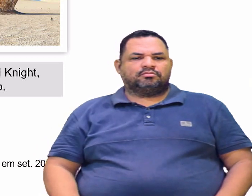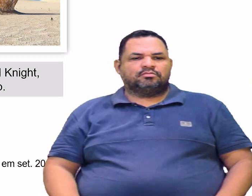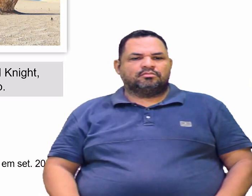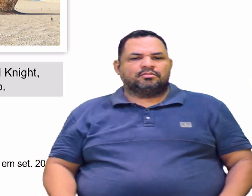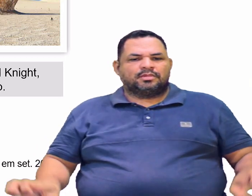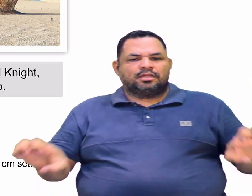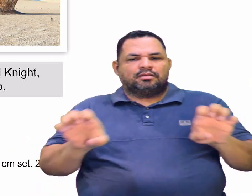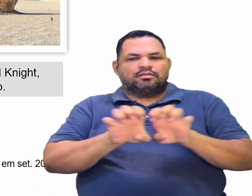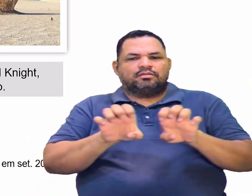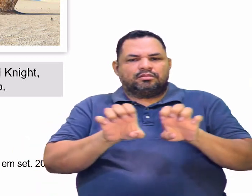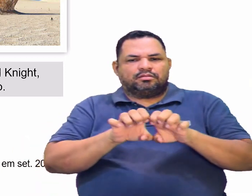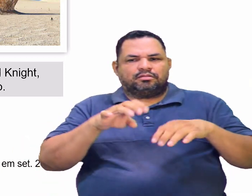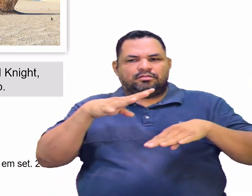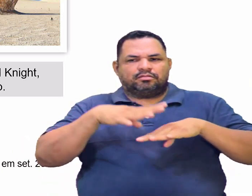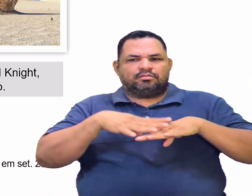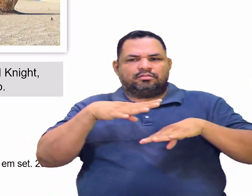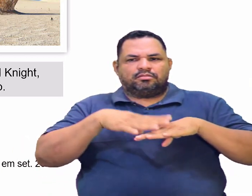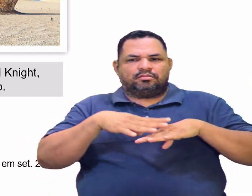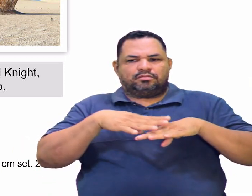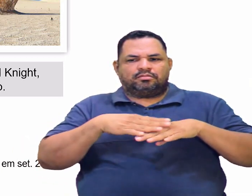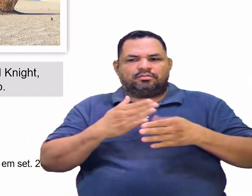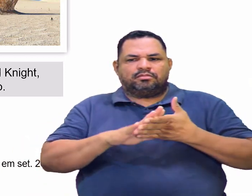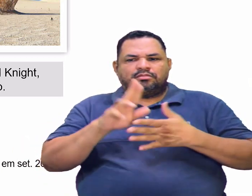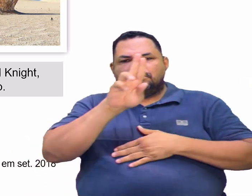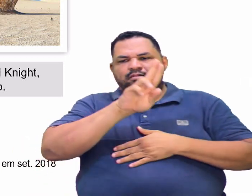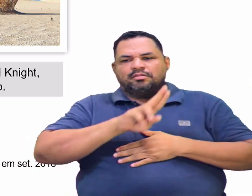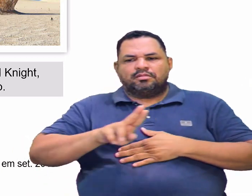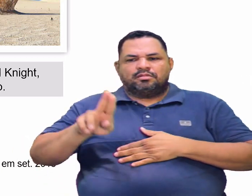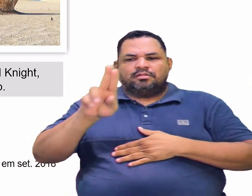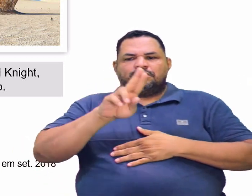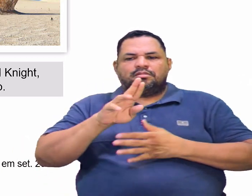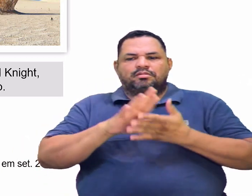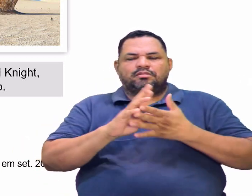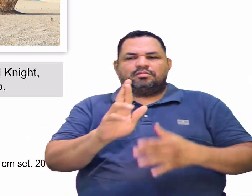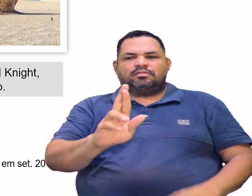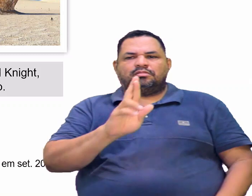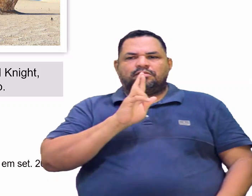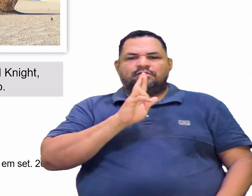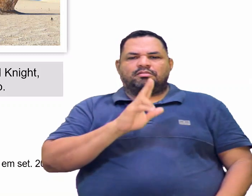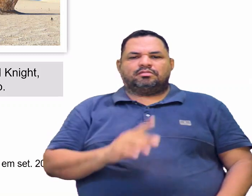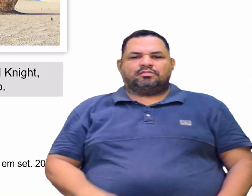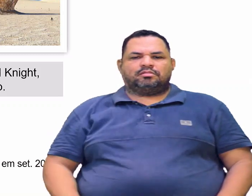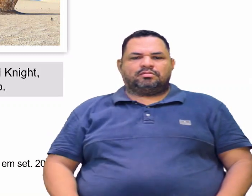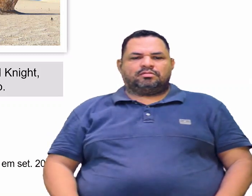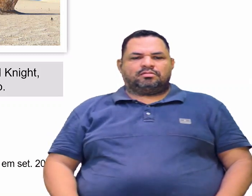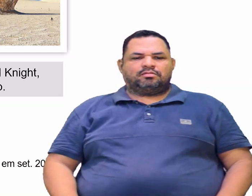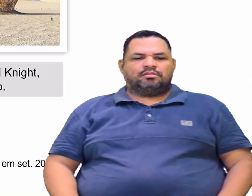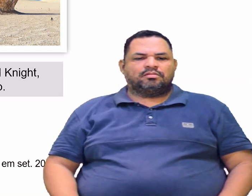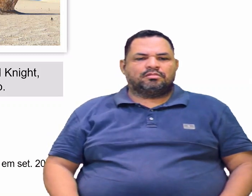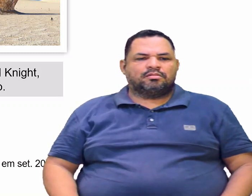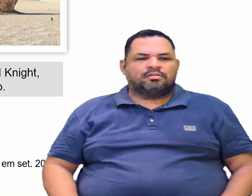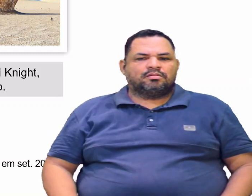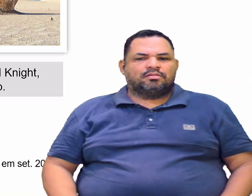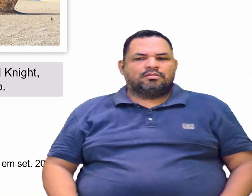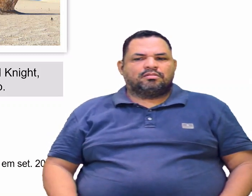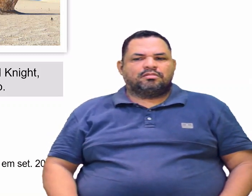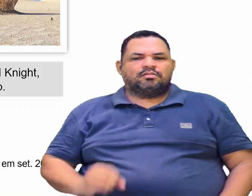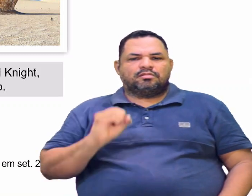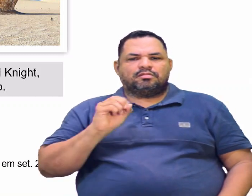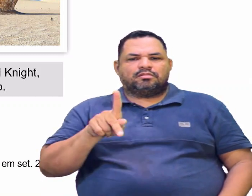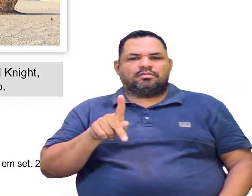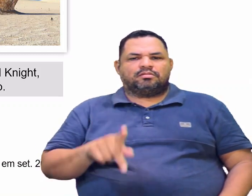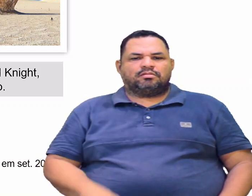equações matemáticas são utilizadas para dar um resultado que é traduzido para a linguagem visual,